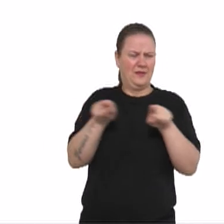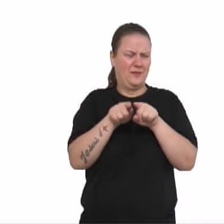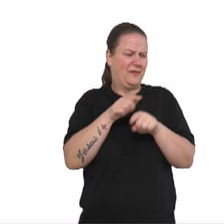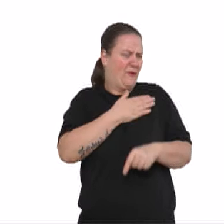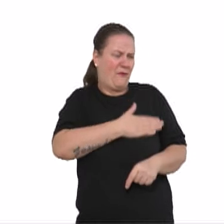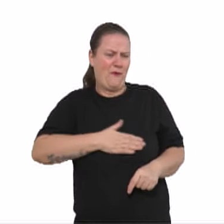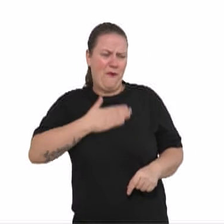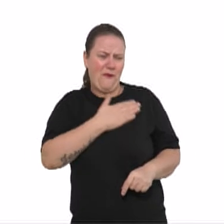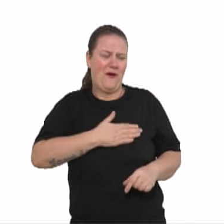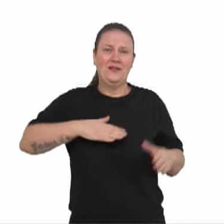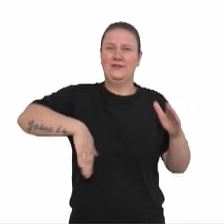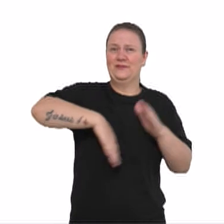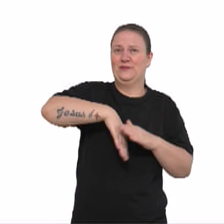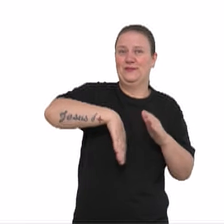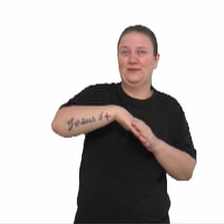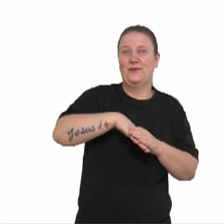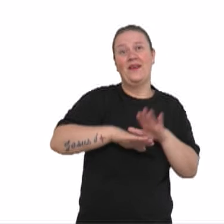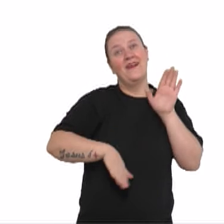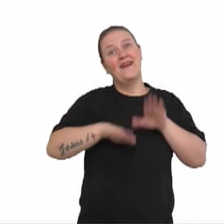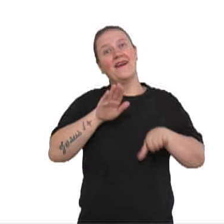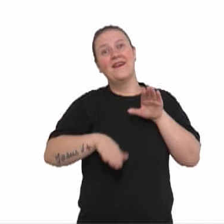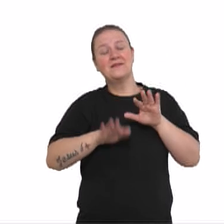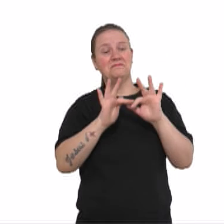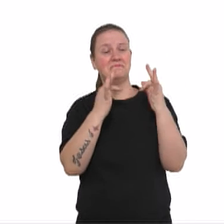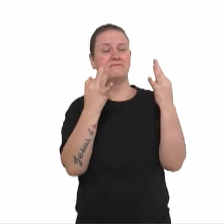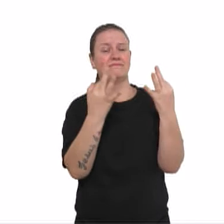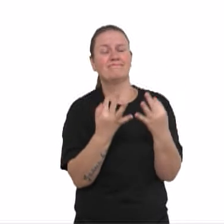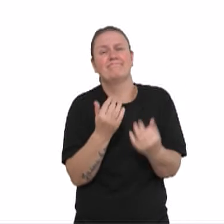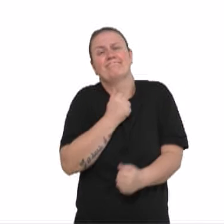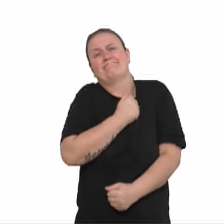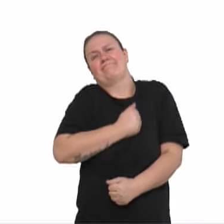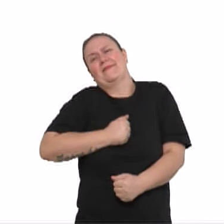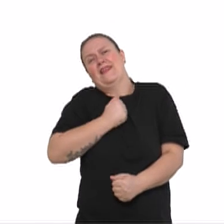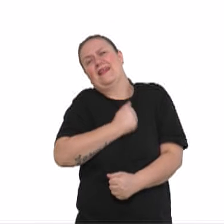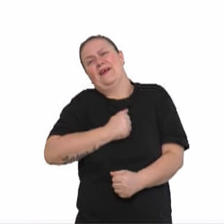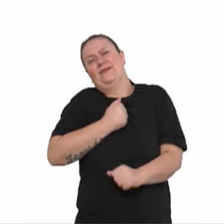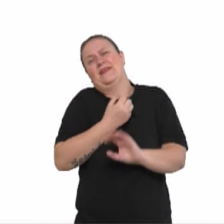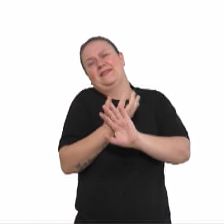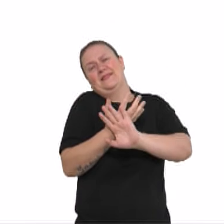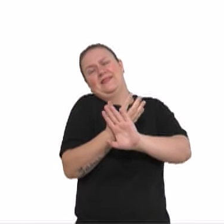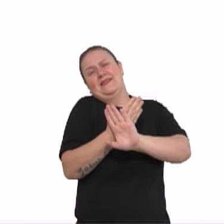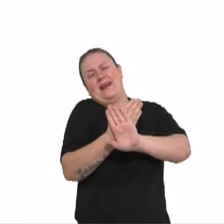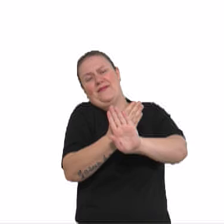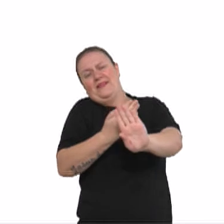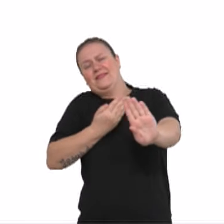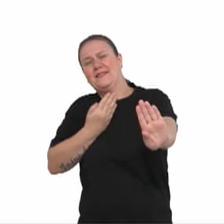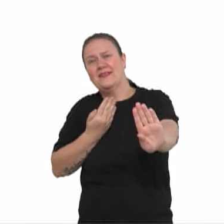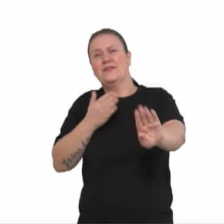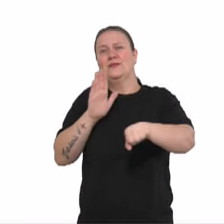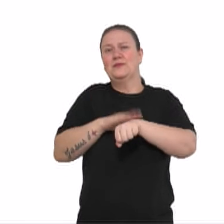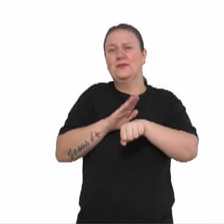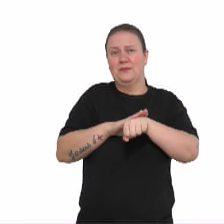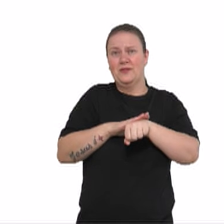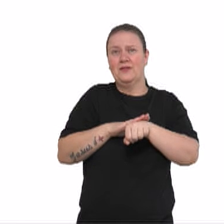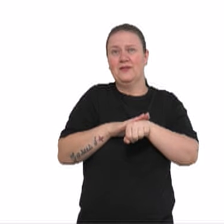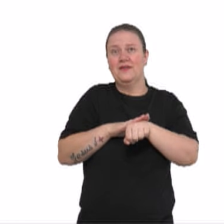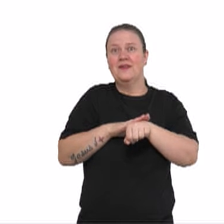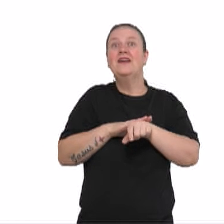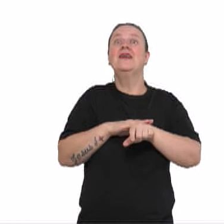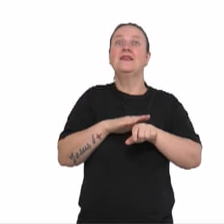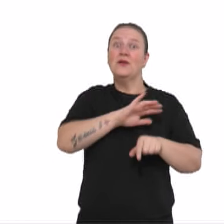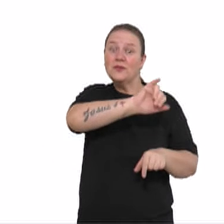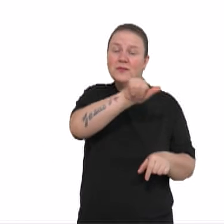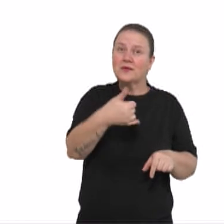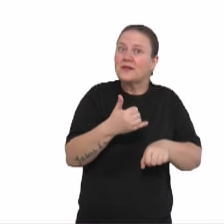alguém da tua família que está com saudade nesse momento, que não está podendo ver um jogo. Então grave ali para ele um trechinho. E antes de